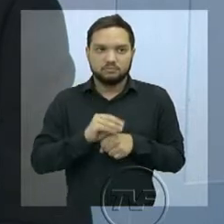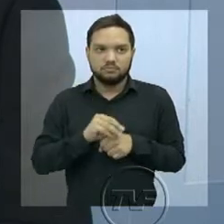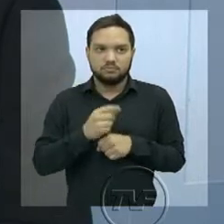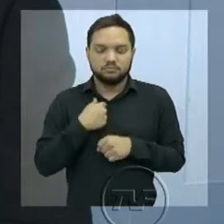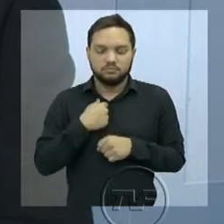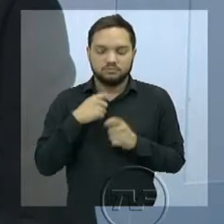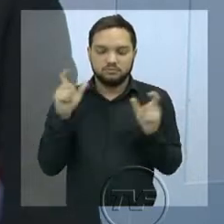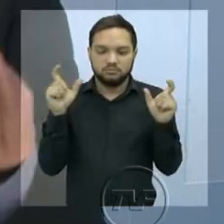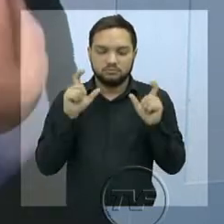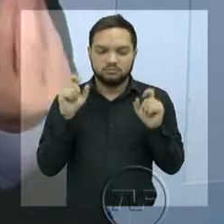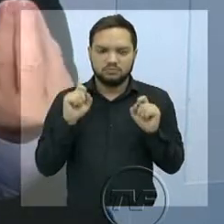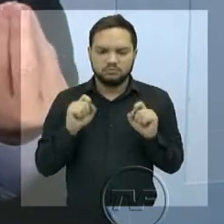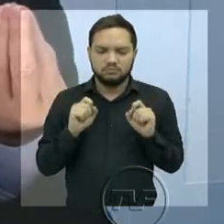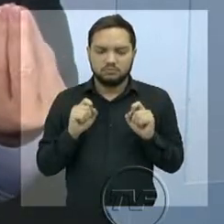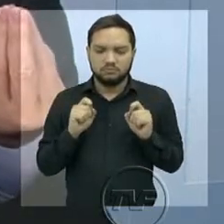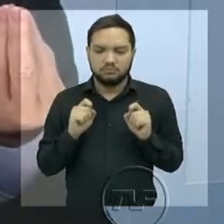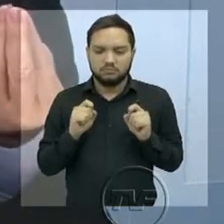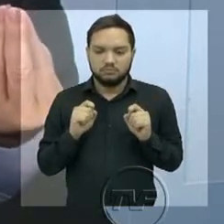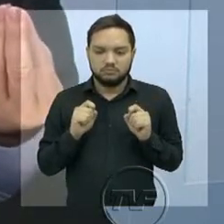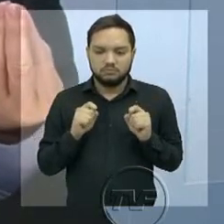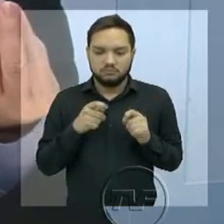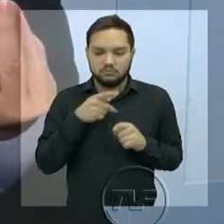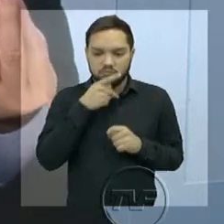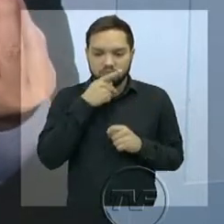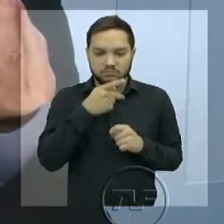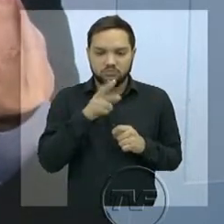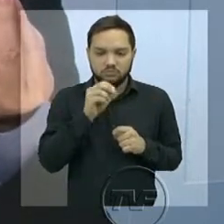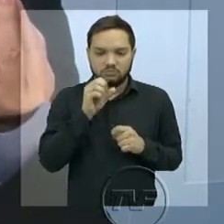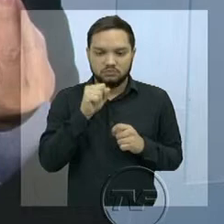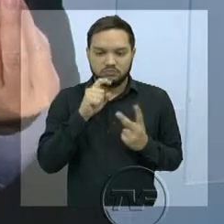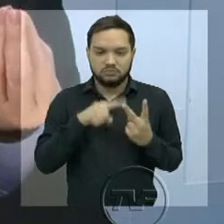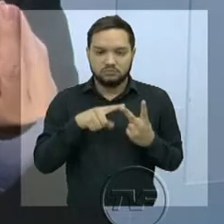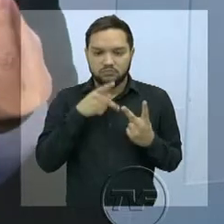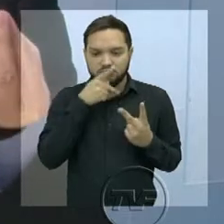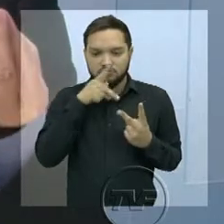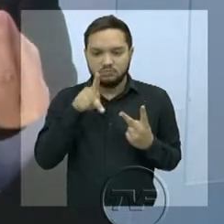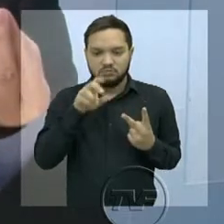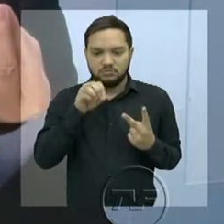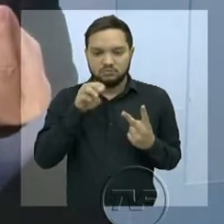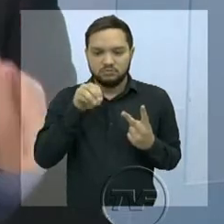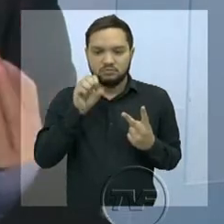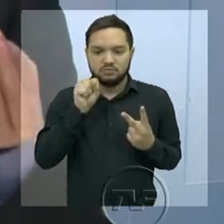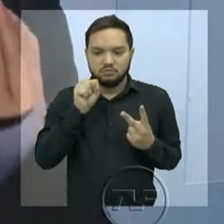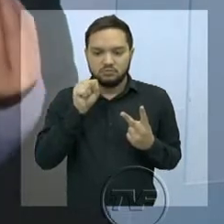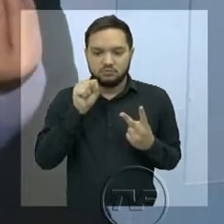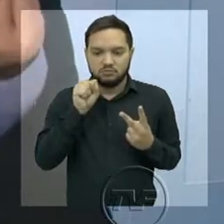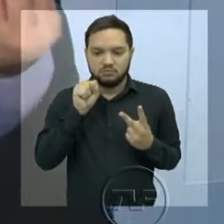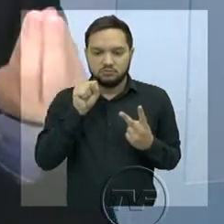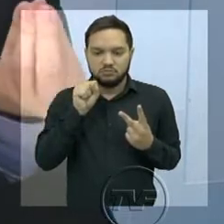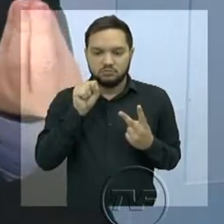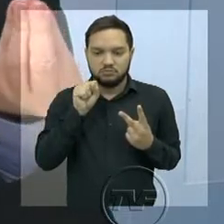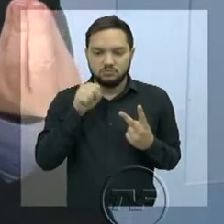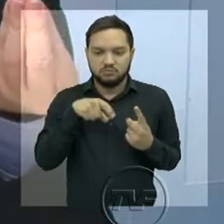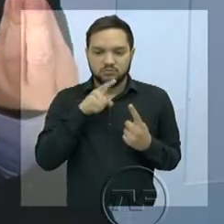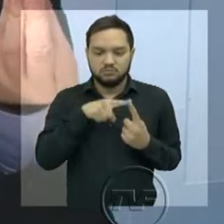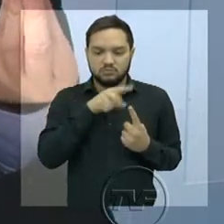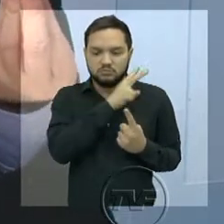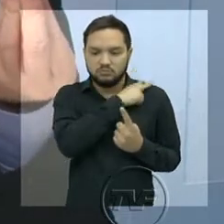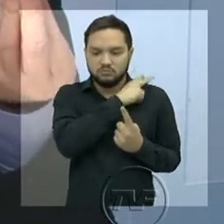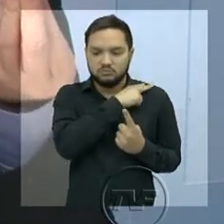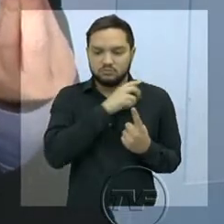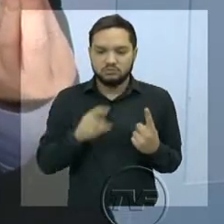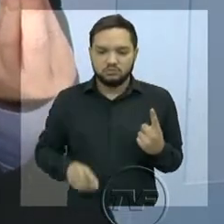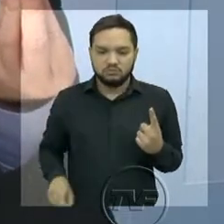atenção. PROS e Podemos, ou em outras palavras, Capitão Wagner, deputado